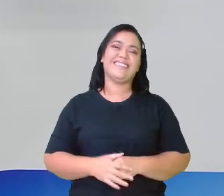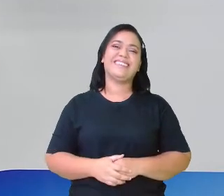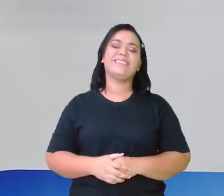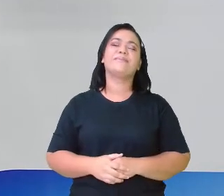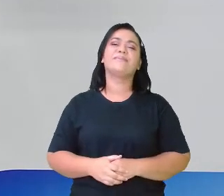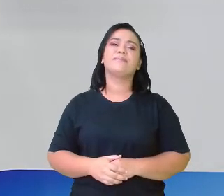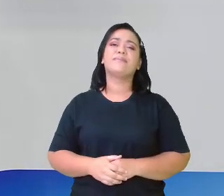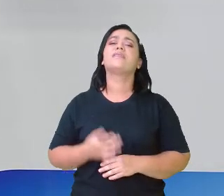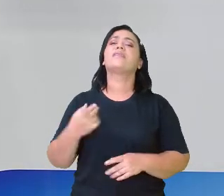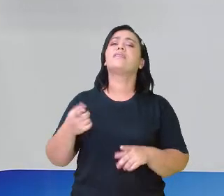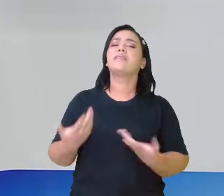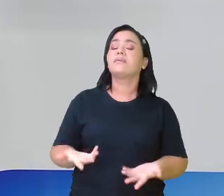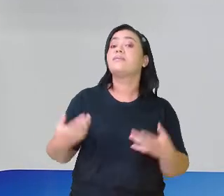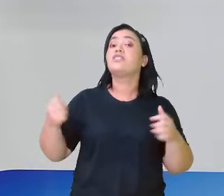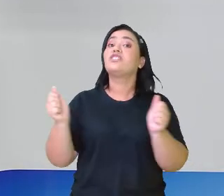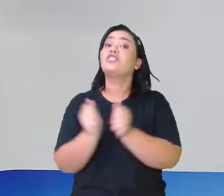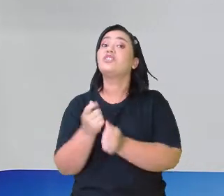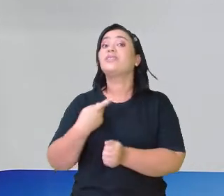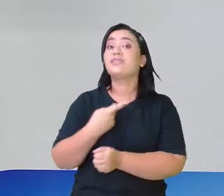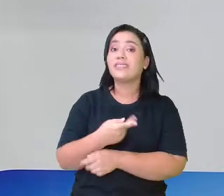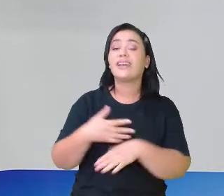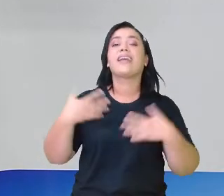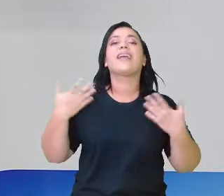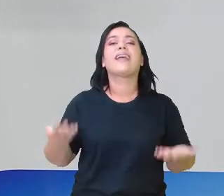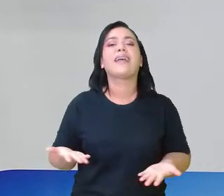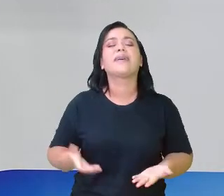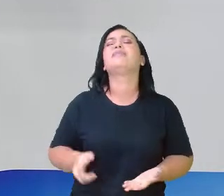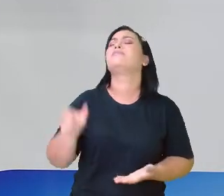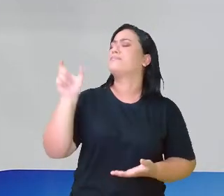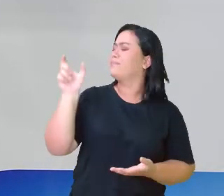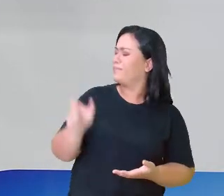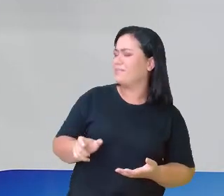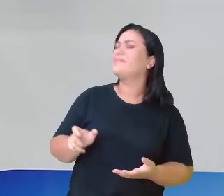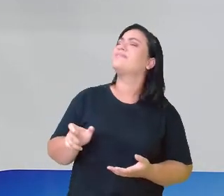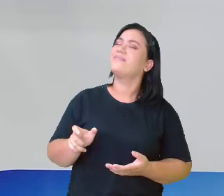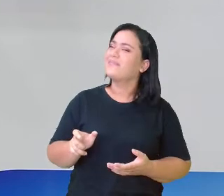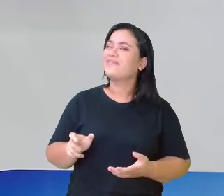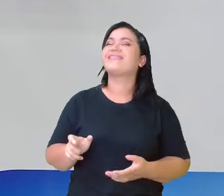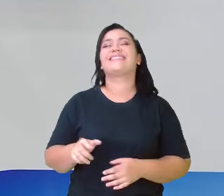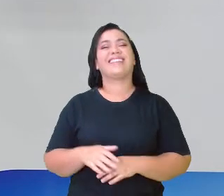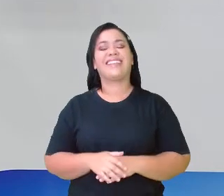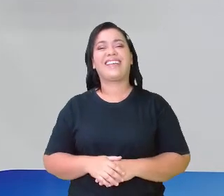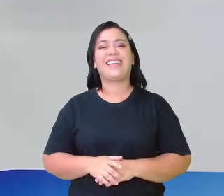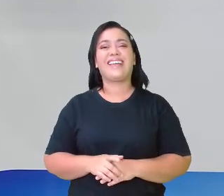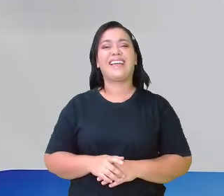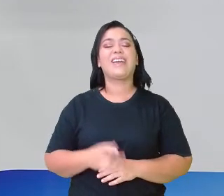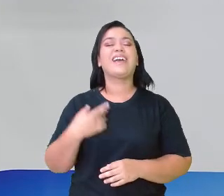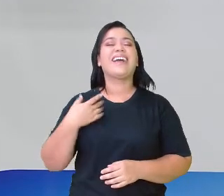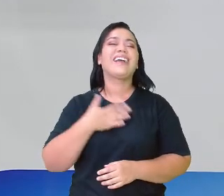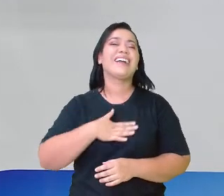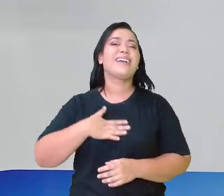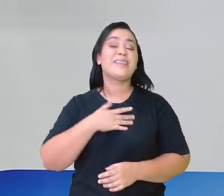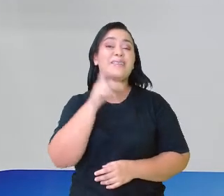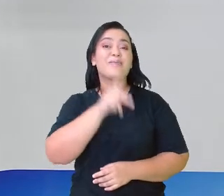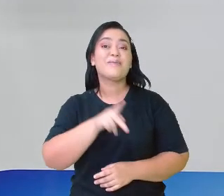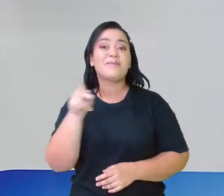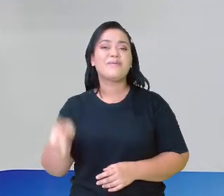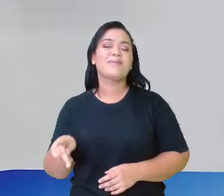Gisela. E junto com nós duas está também ela, que não fica atrás, a nossa querida